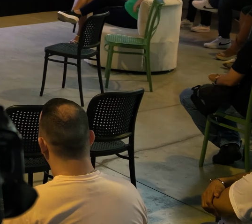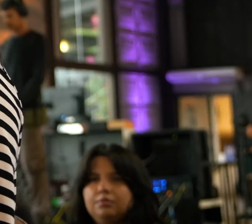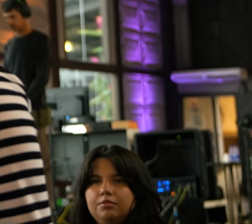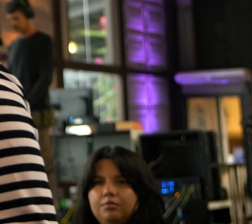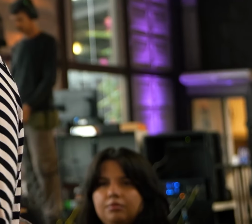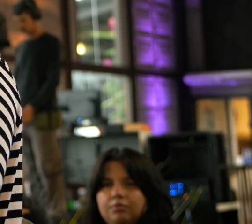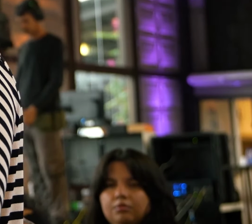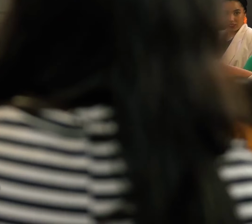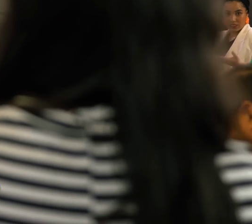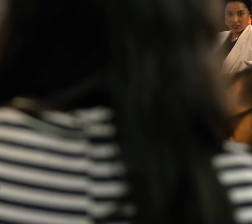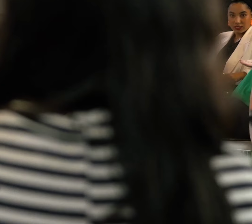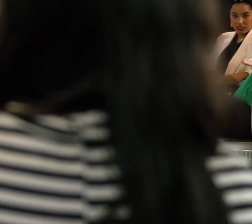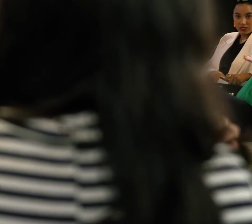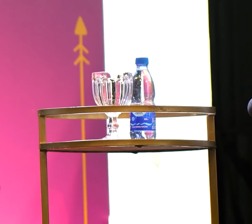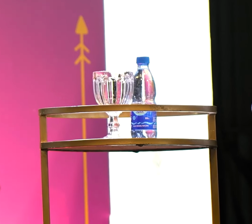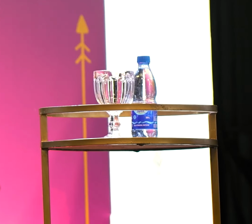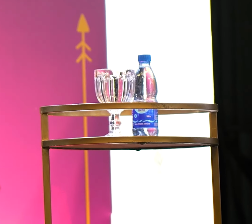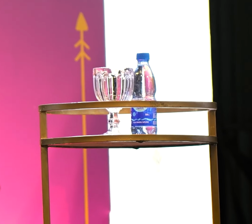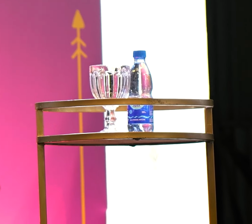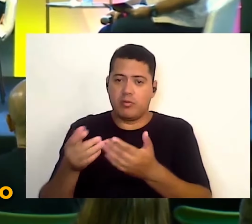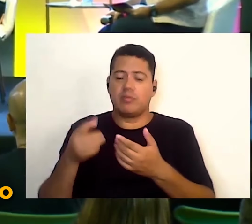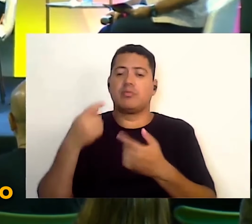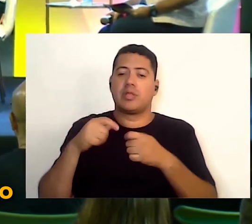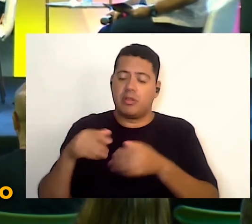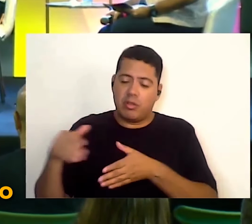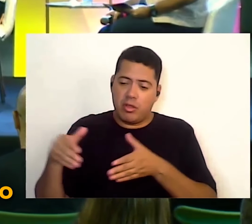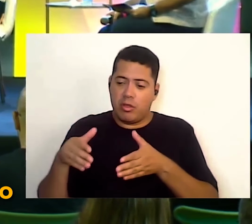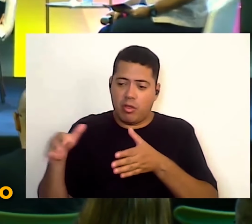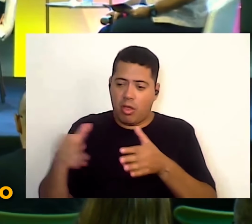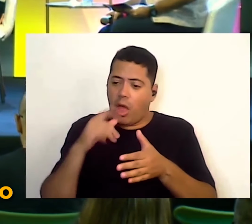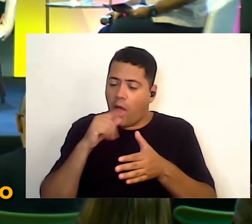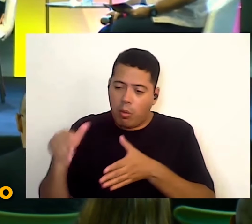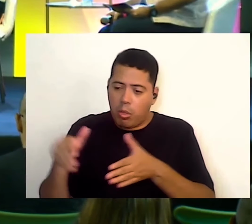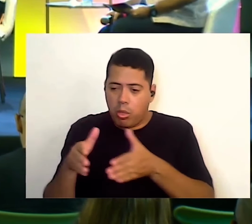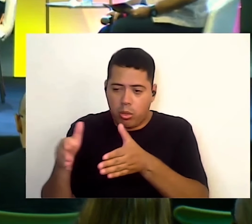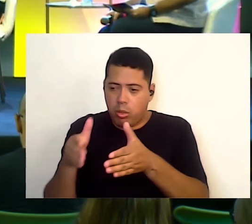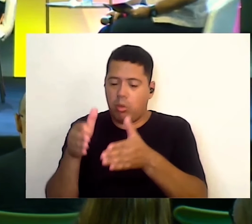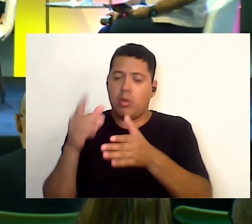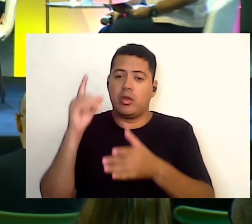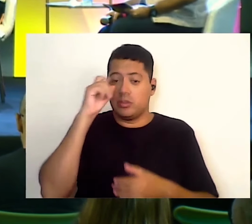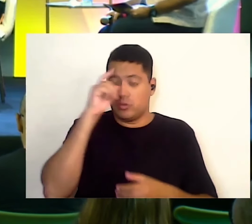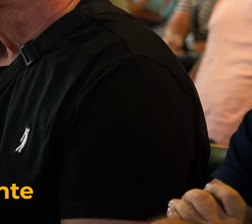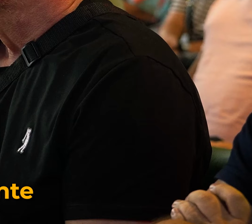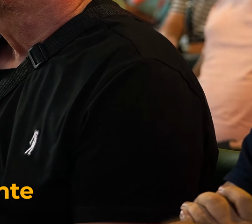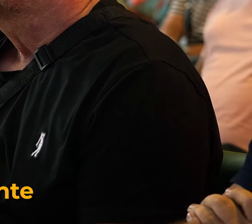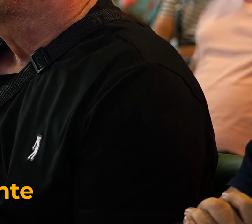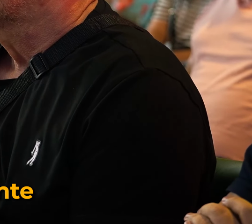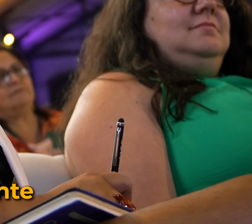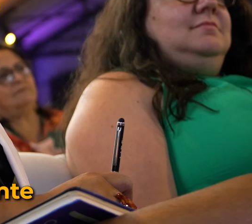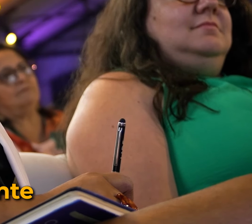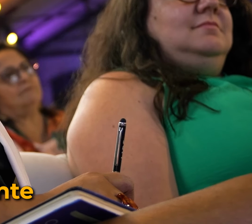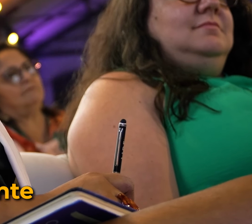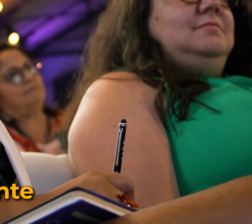muito orgulho de estar representando o Norte, sabe? Só a inteligência artificial, ela não supre isso. A Caixa